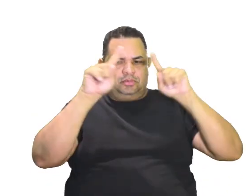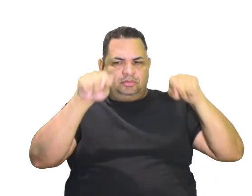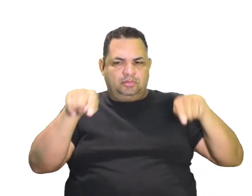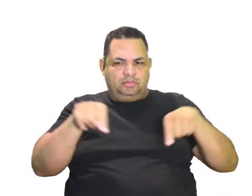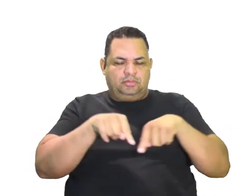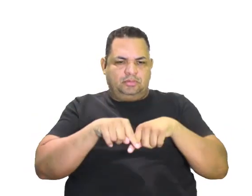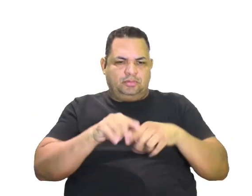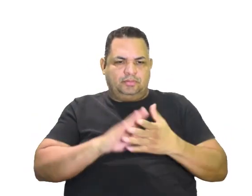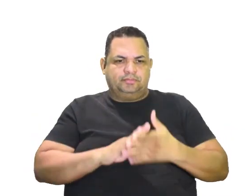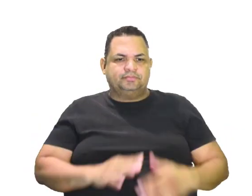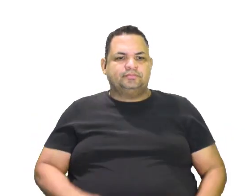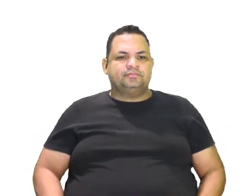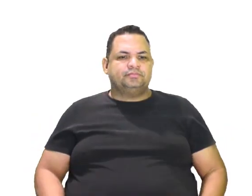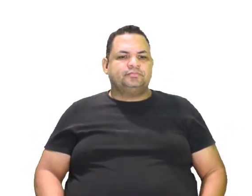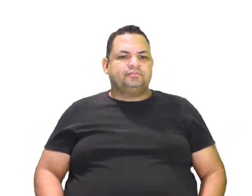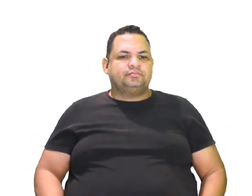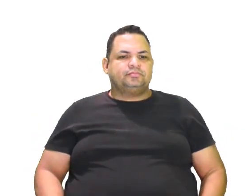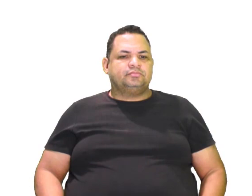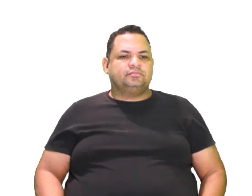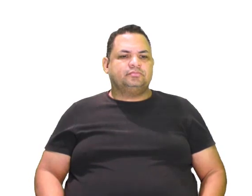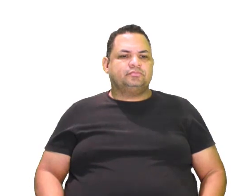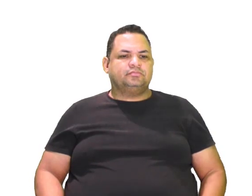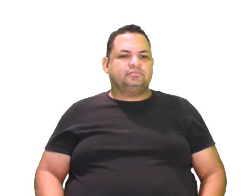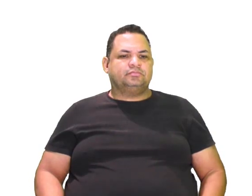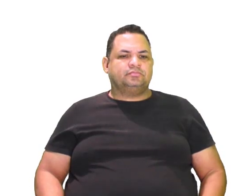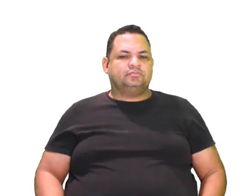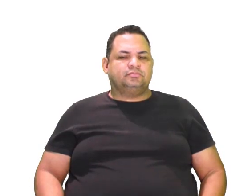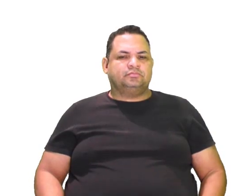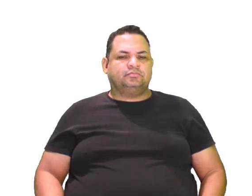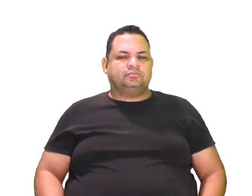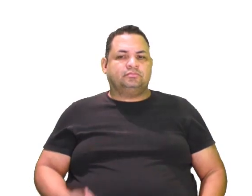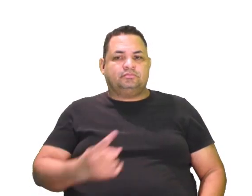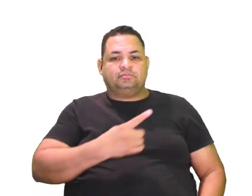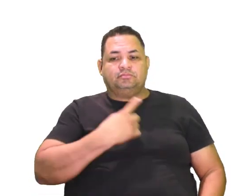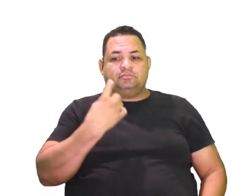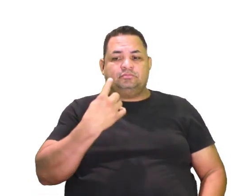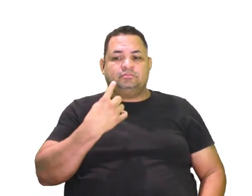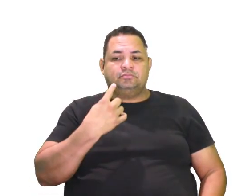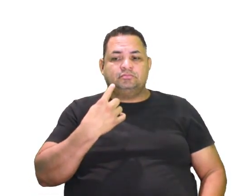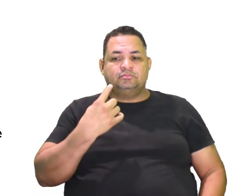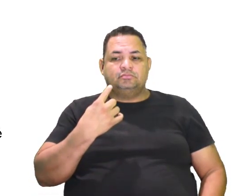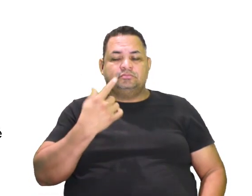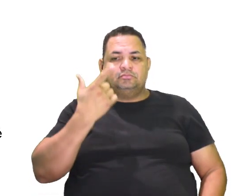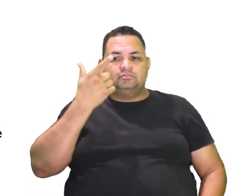através dos seus quadros, né? Então aqui agora nós vamos ver